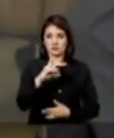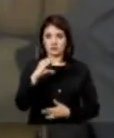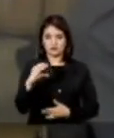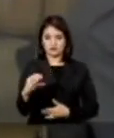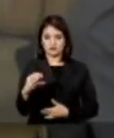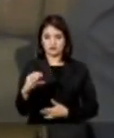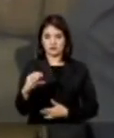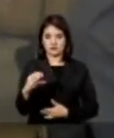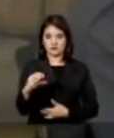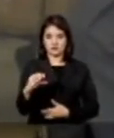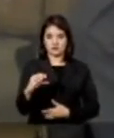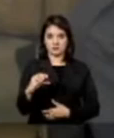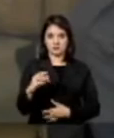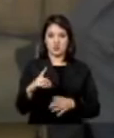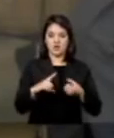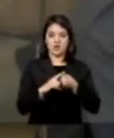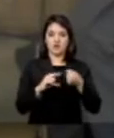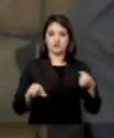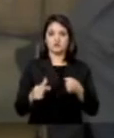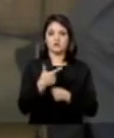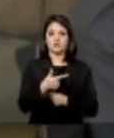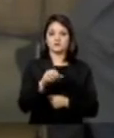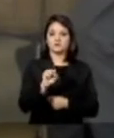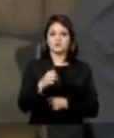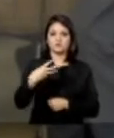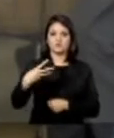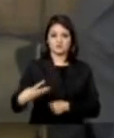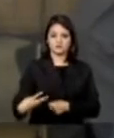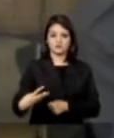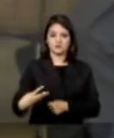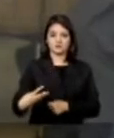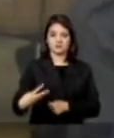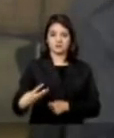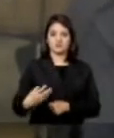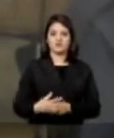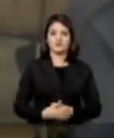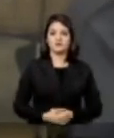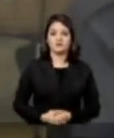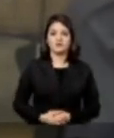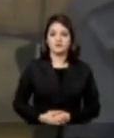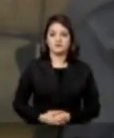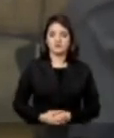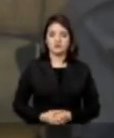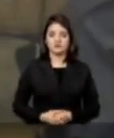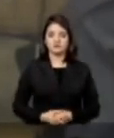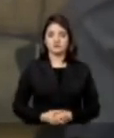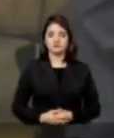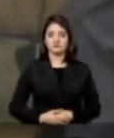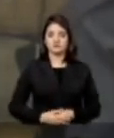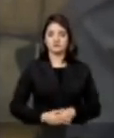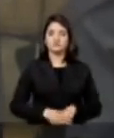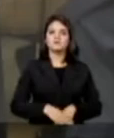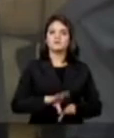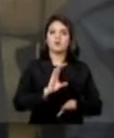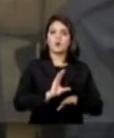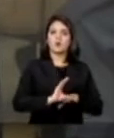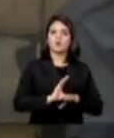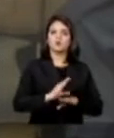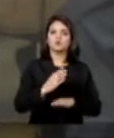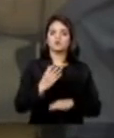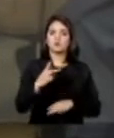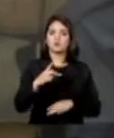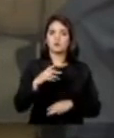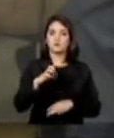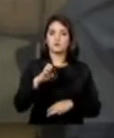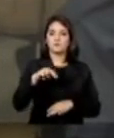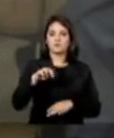constitucionalidade do artigo 283 do Código de Processo Penal. O alcance da